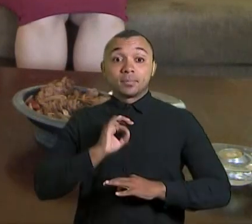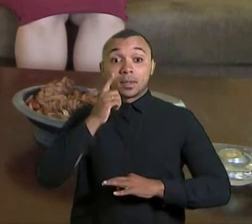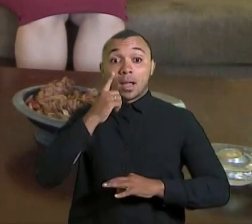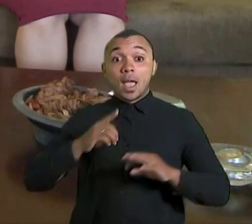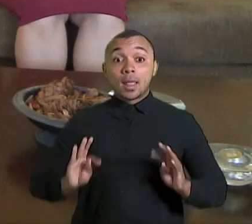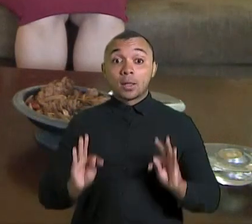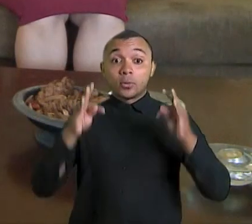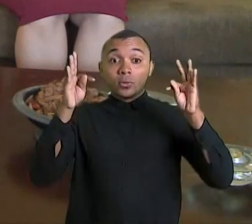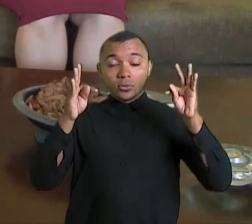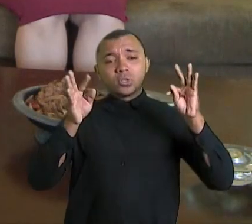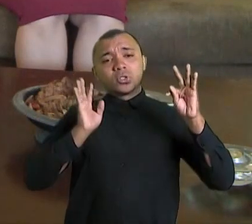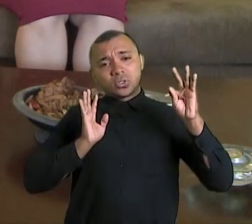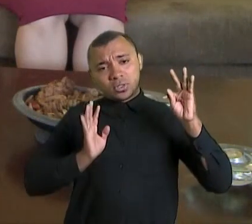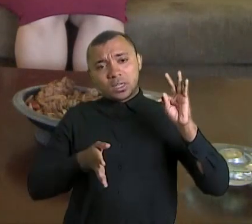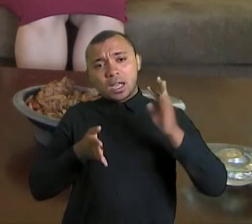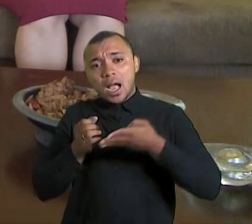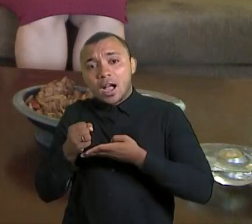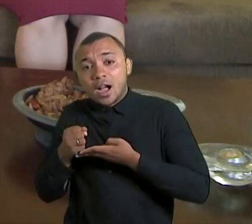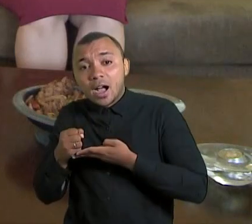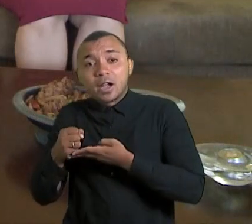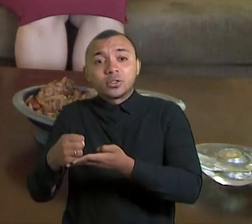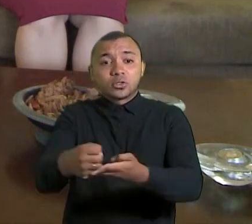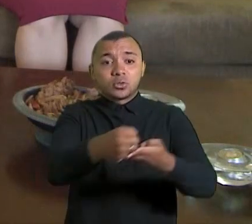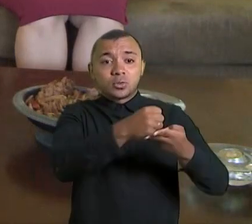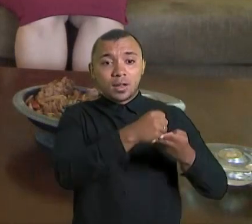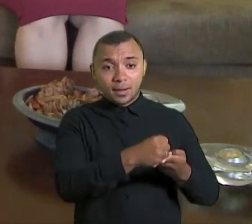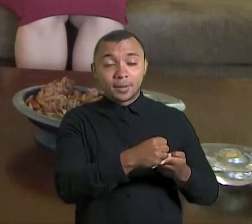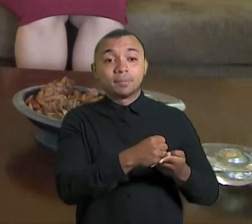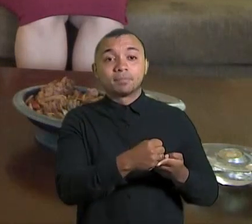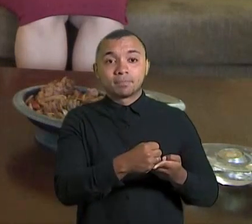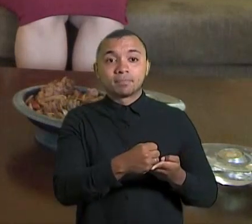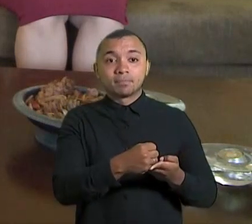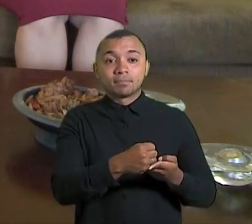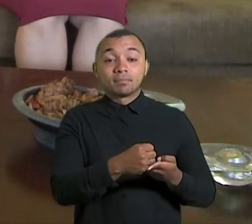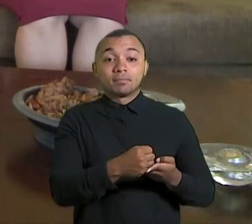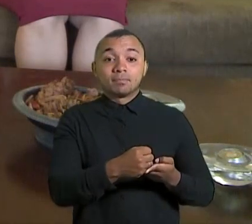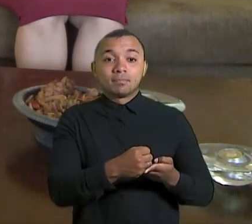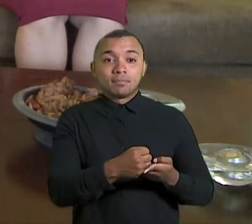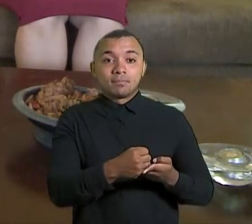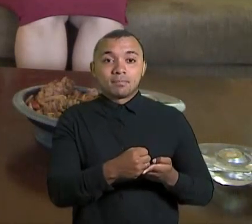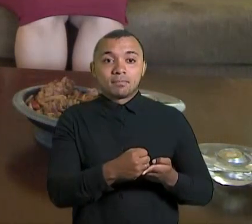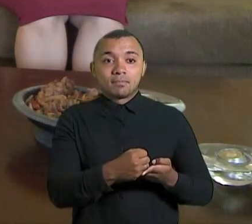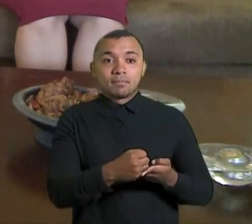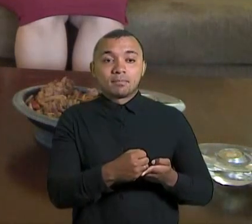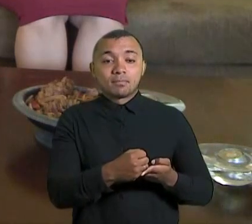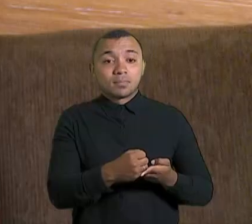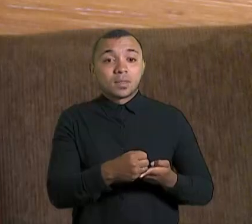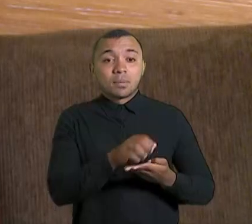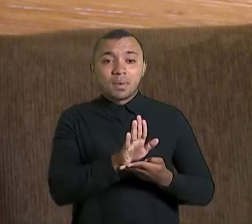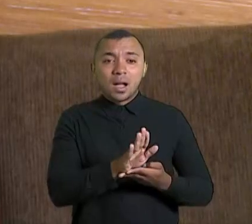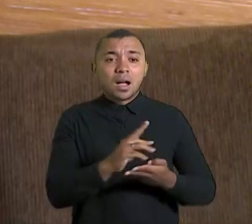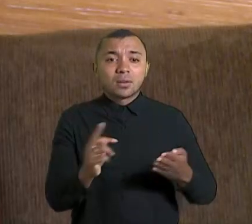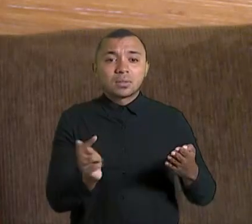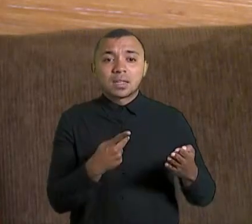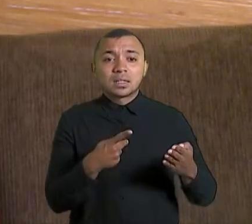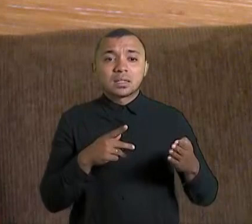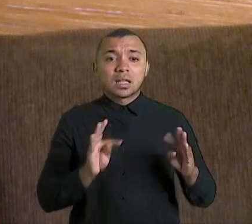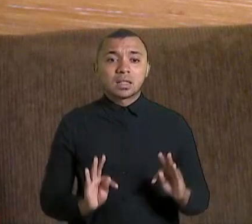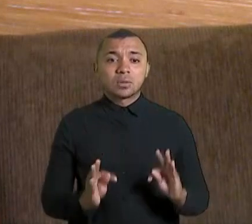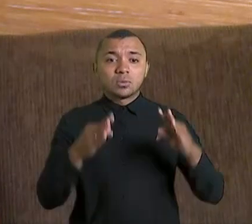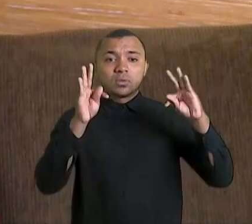para ajudar, mas nesse aspecto aí, né, a gente vai se limitando muito à